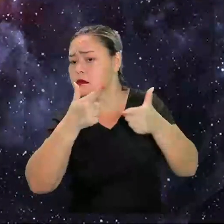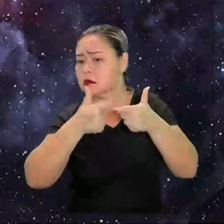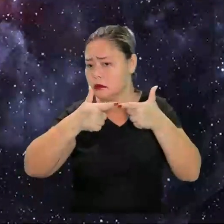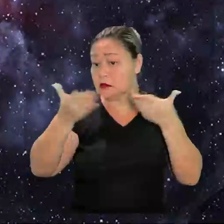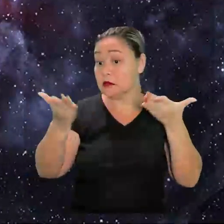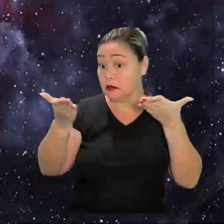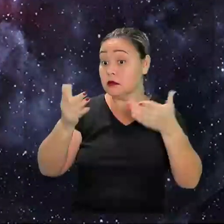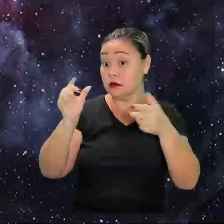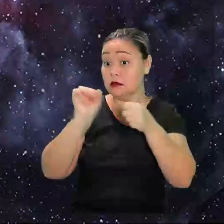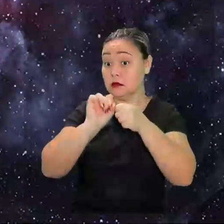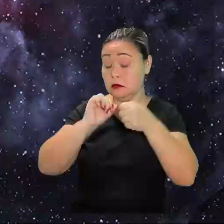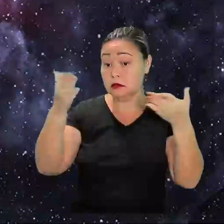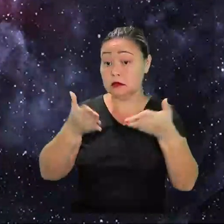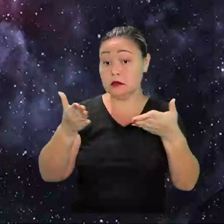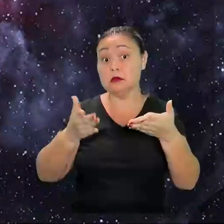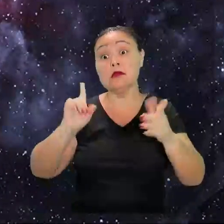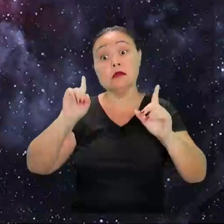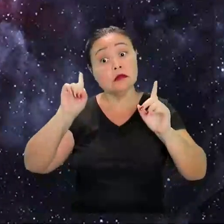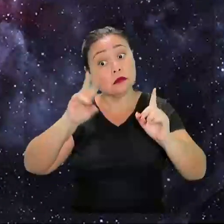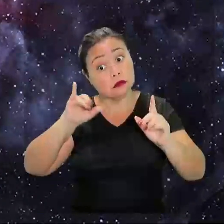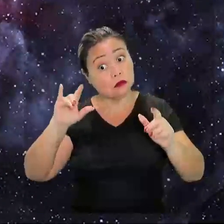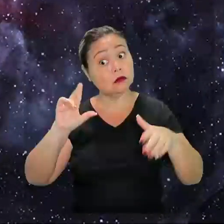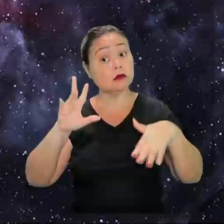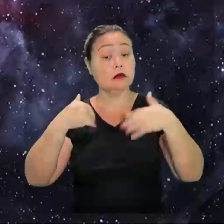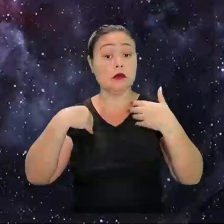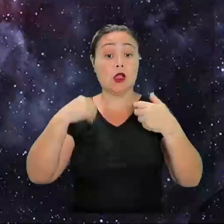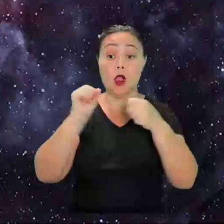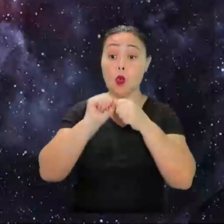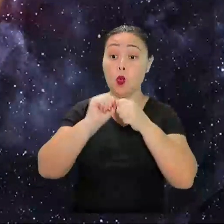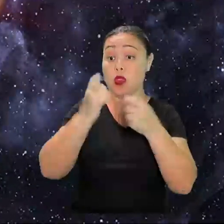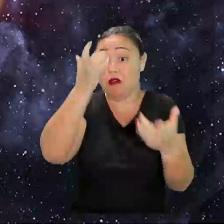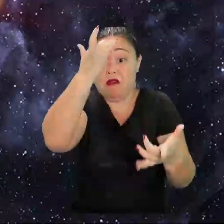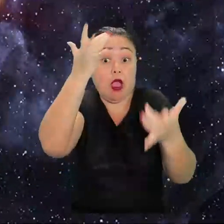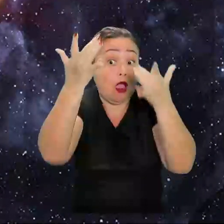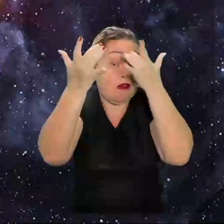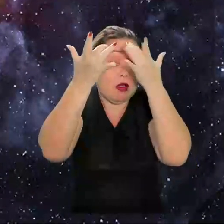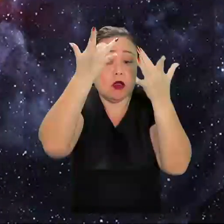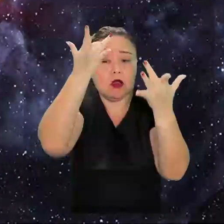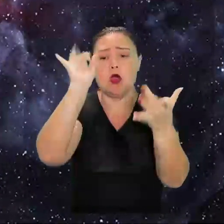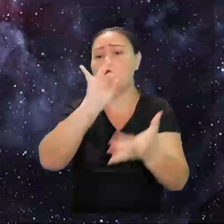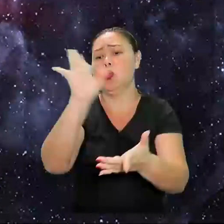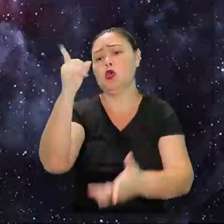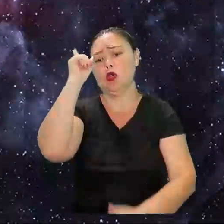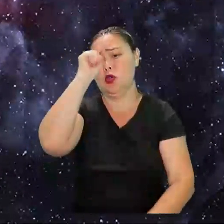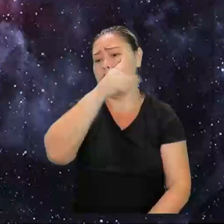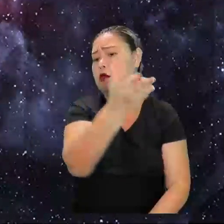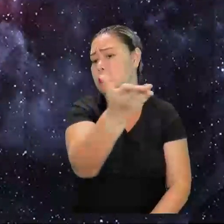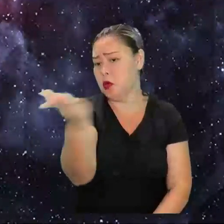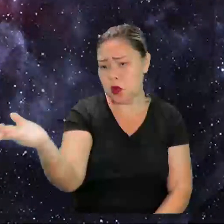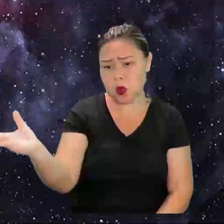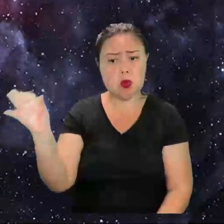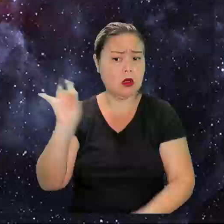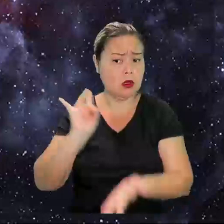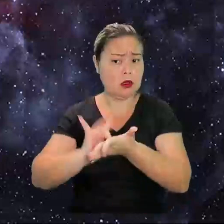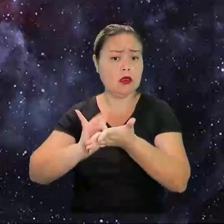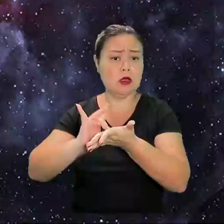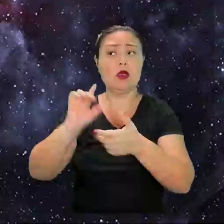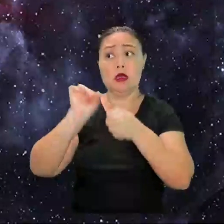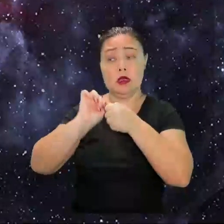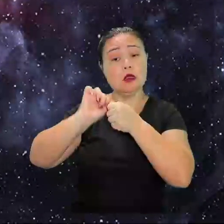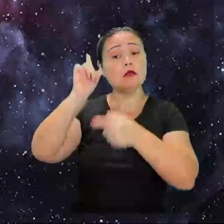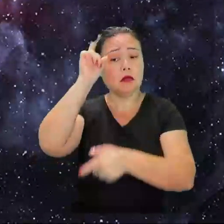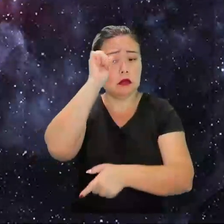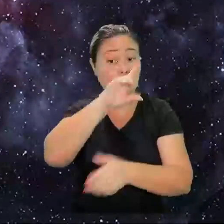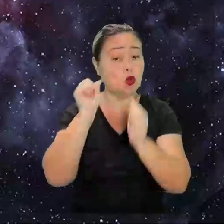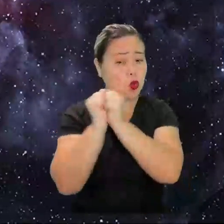foram feitas hoje. E aí é que vai, né? A gente também não pode fazer todas as fáceis aqui e deixar só as difíceis para vocês. Verdade. A gente também tem que fazer